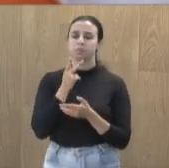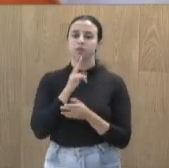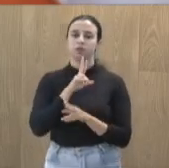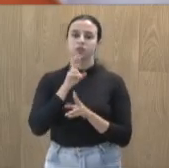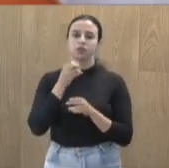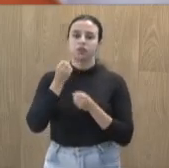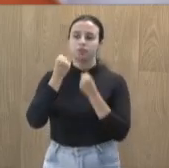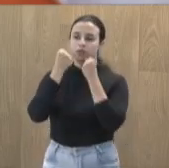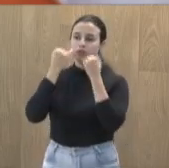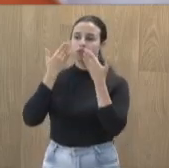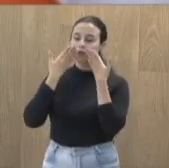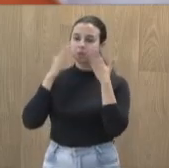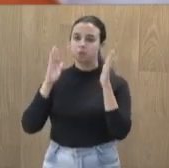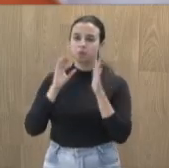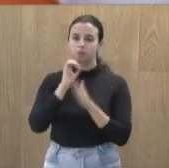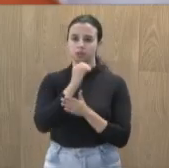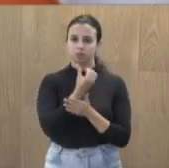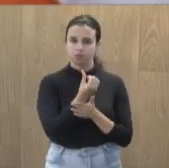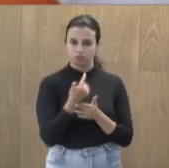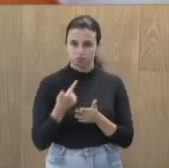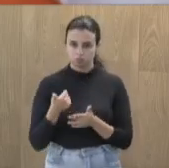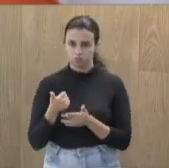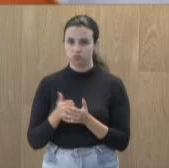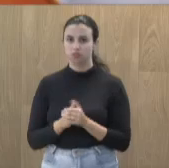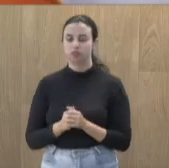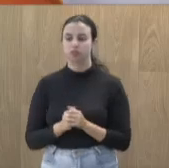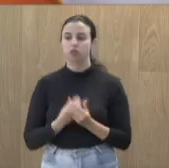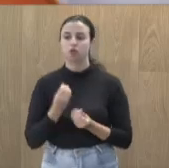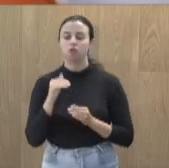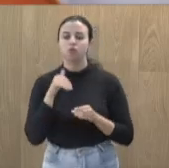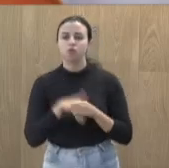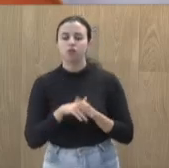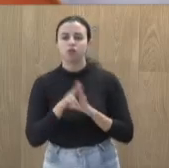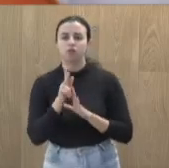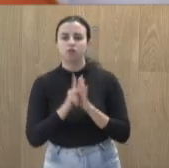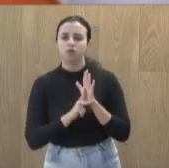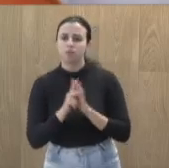até contaminado. Como é que vai votar esse projeto?